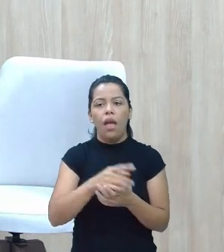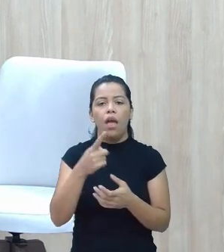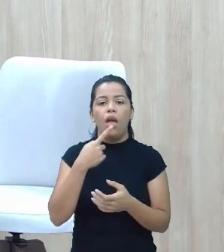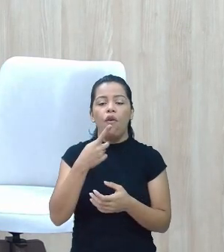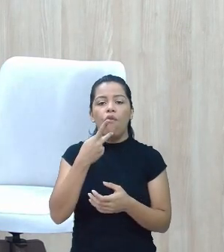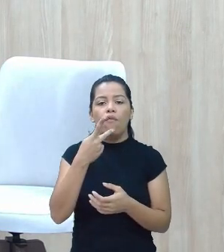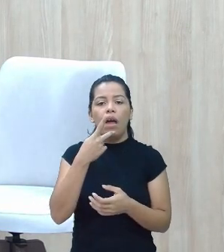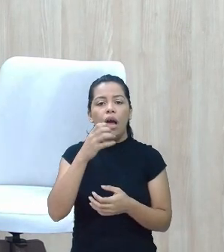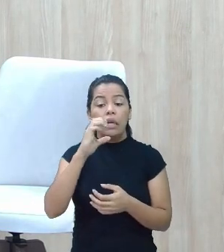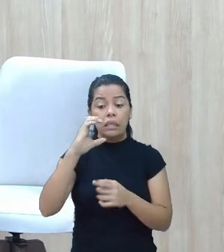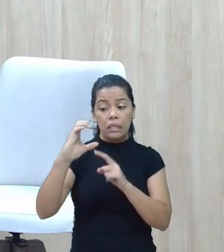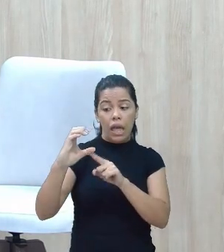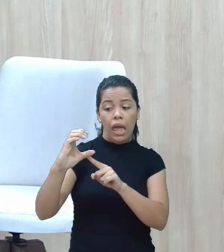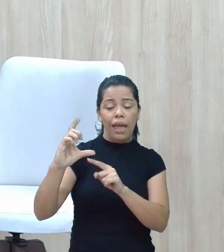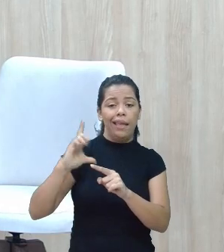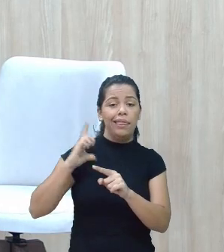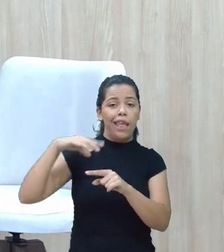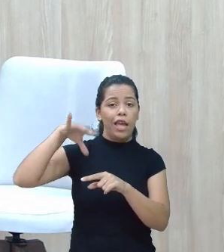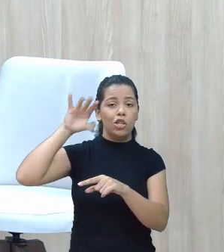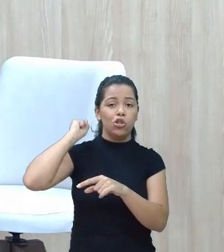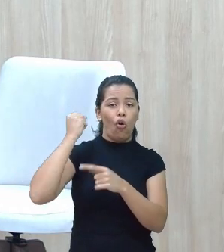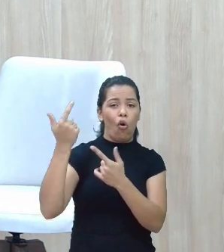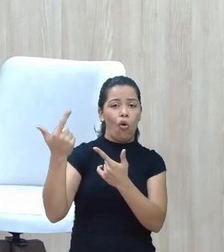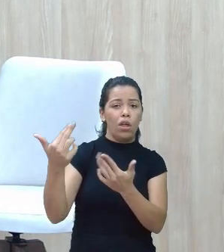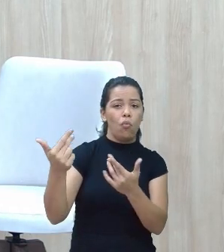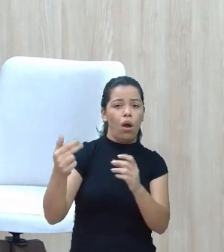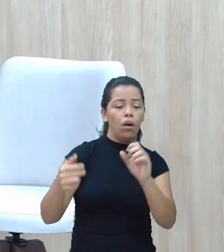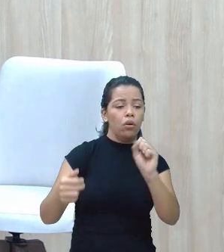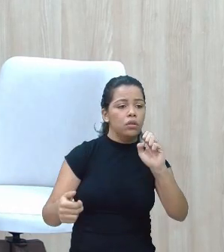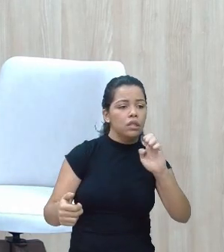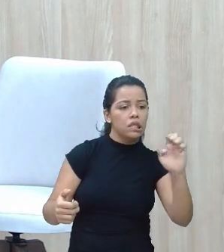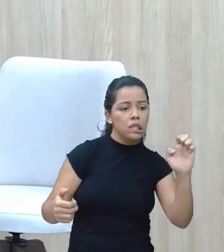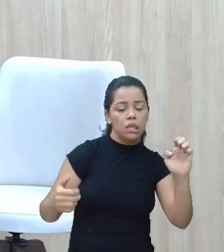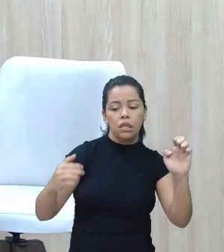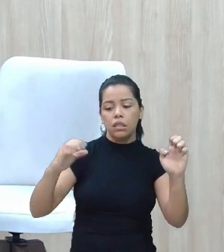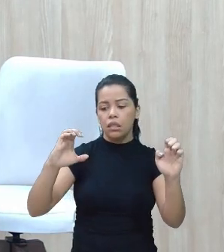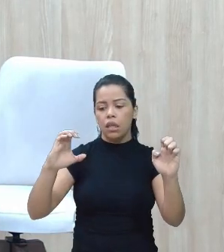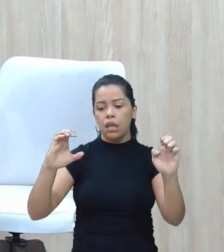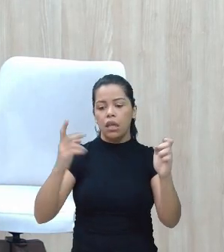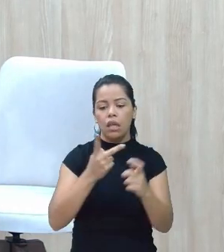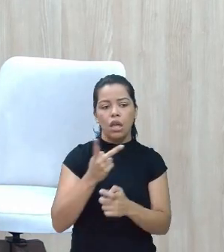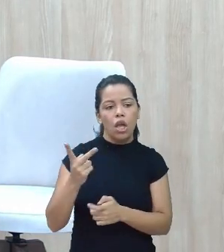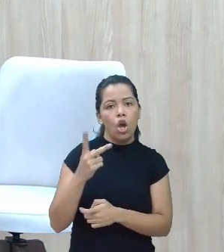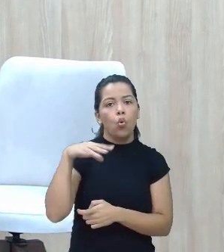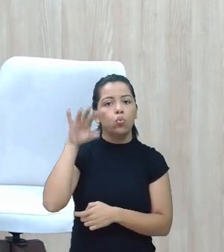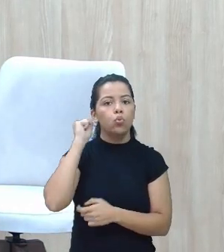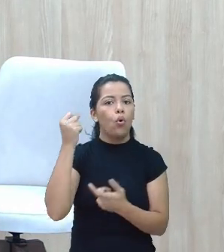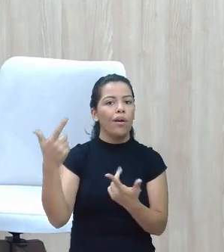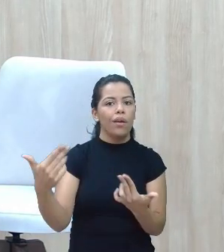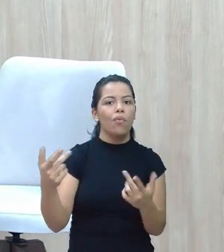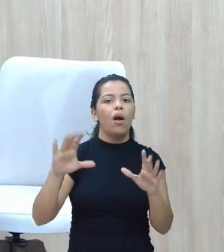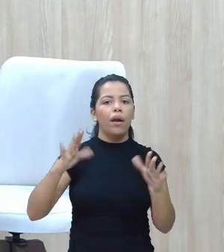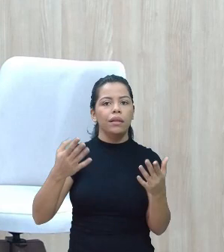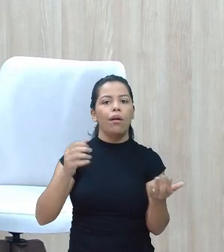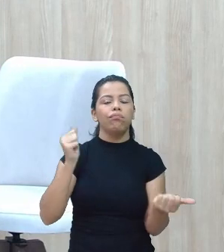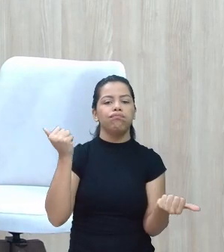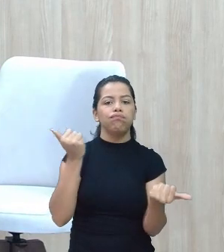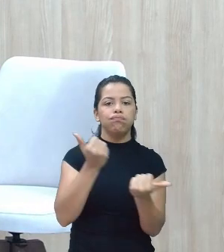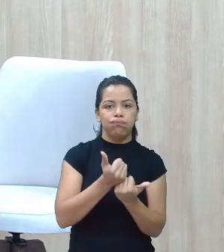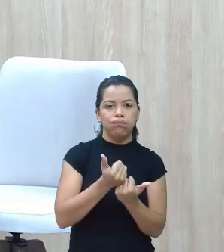see. What, eu terei o H aqui para ficar mais curto. Você tem um espaço limitado de caracteres quando você manda a mensagem,